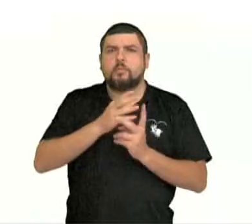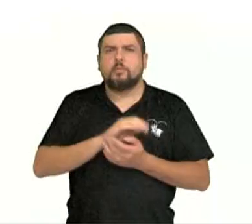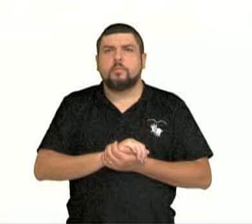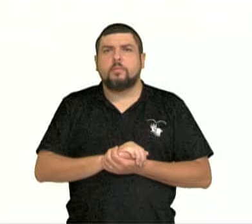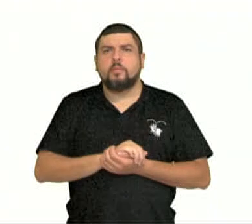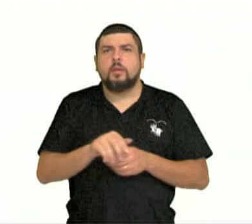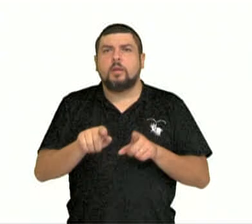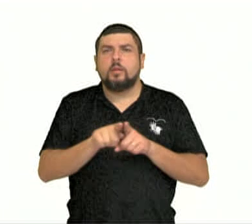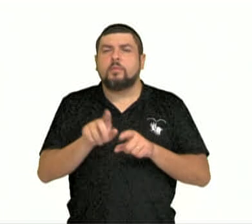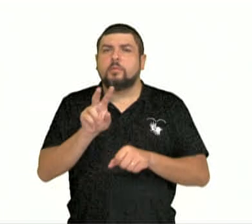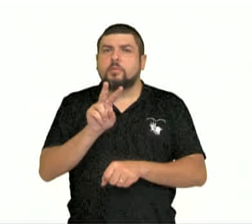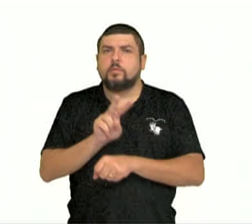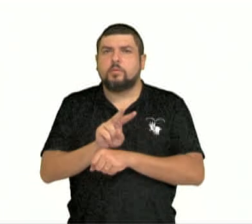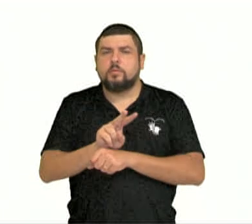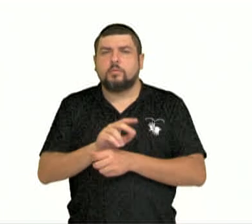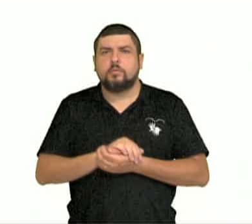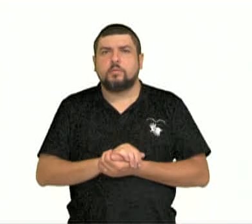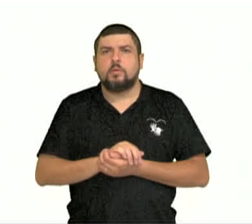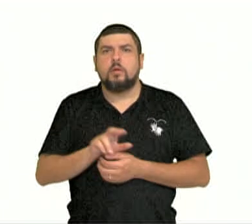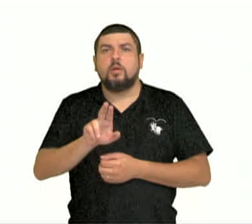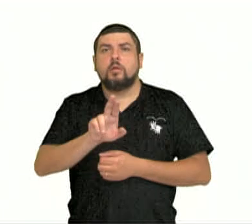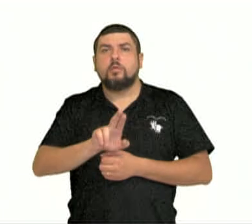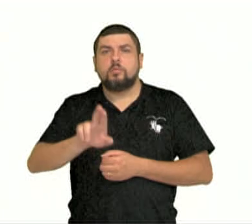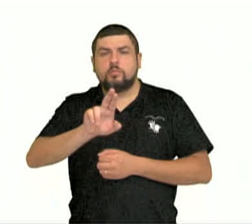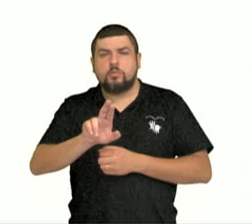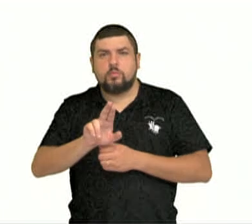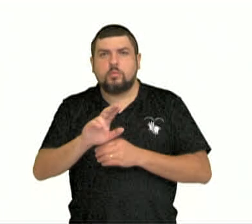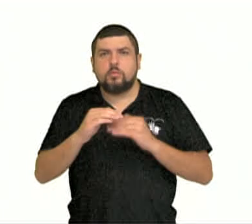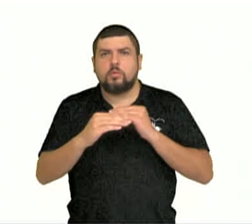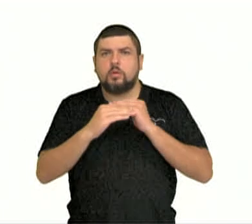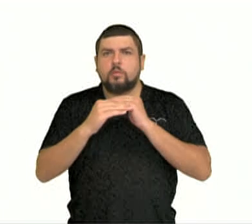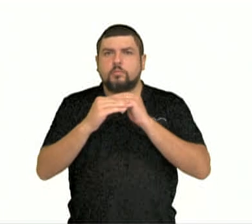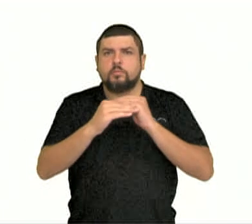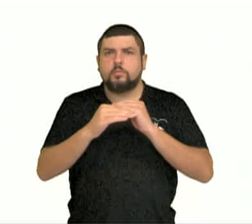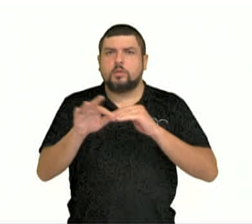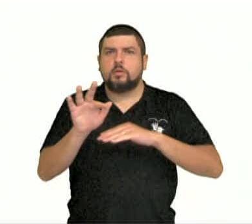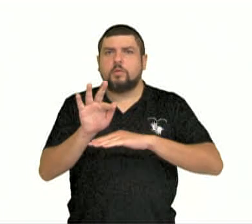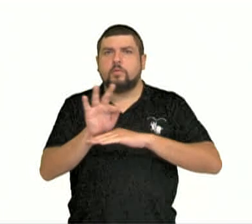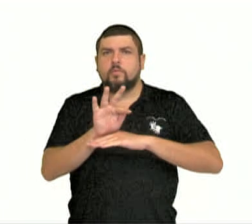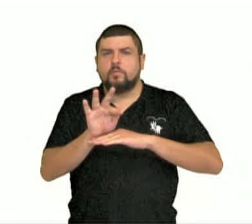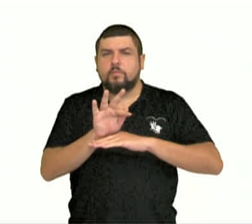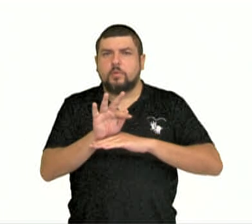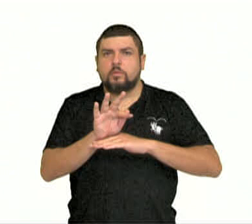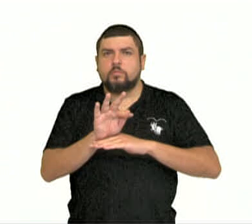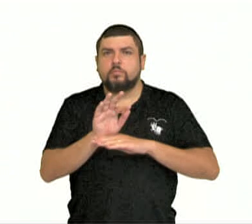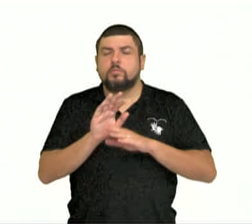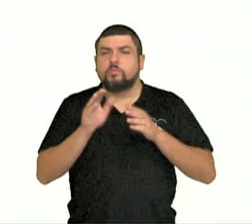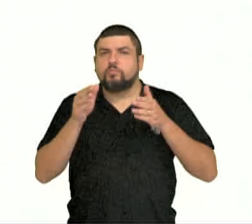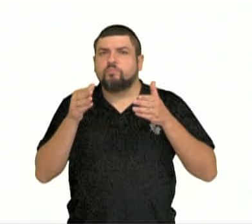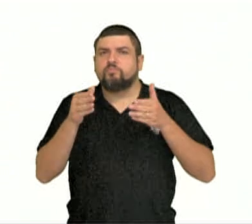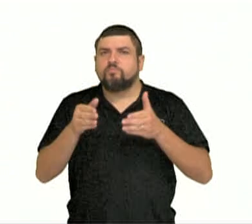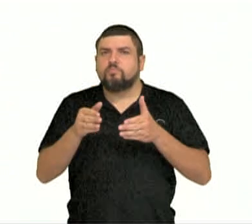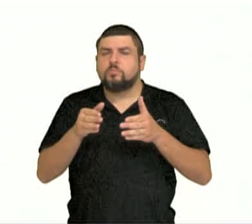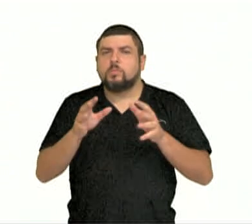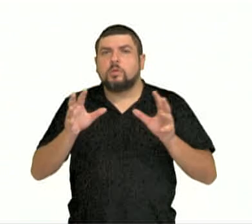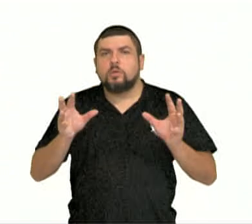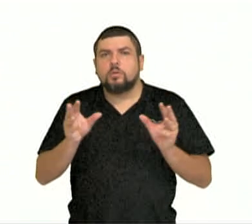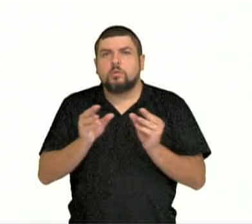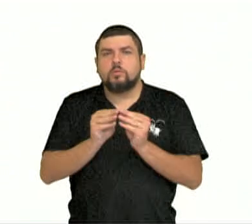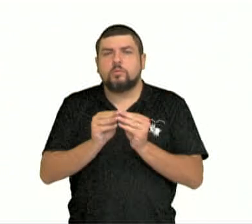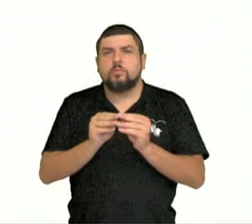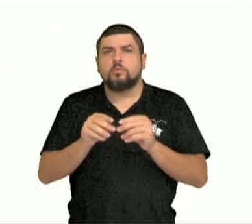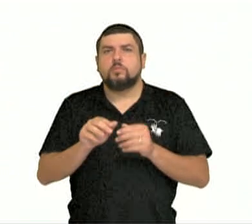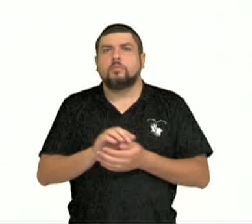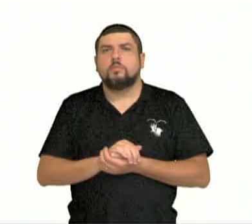aqui. Usar o padrão formal, a precisão, objetividade e consistência